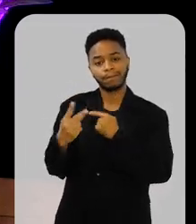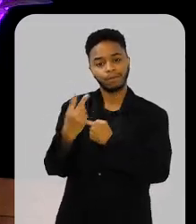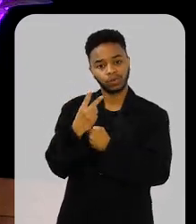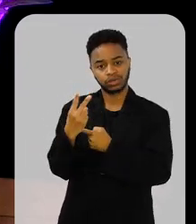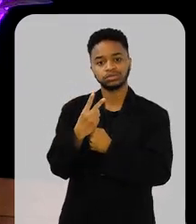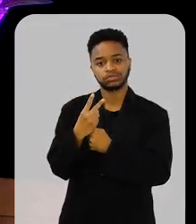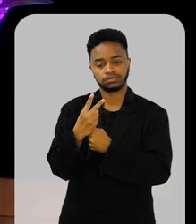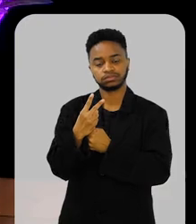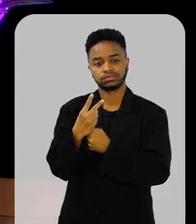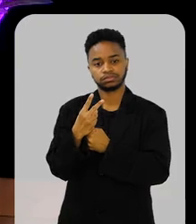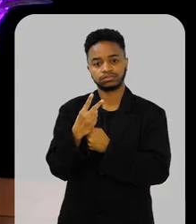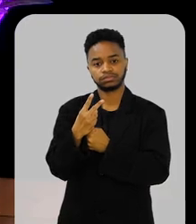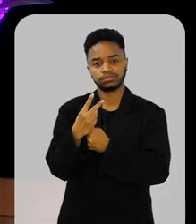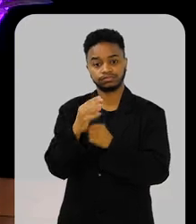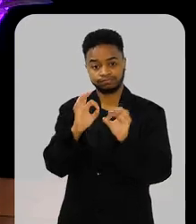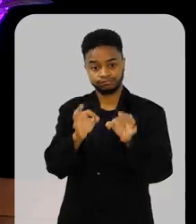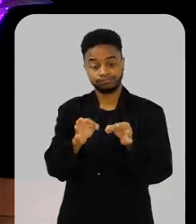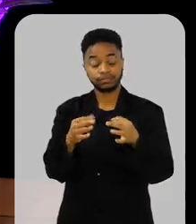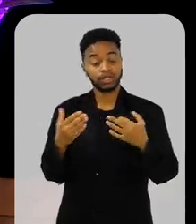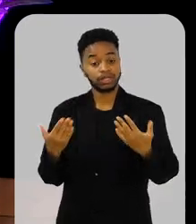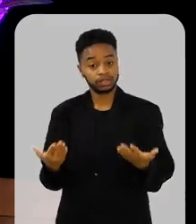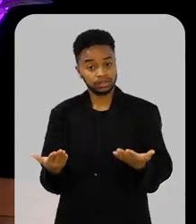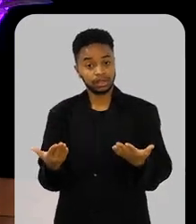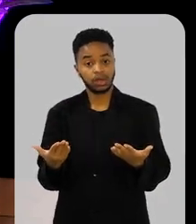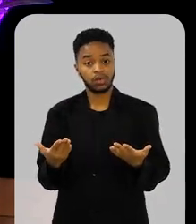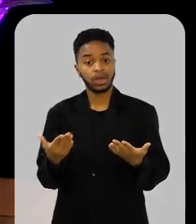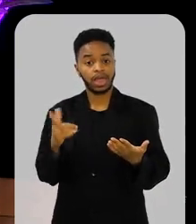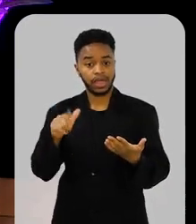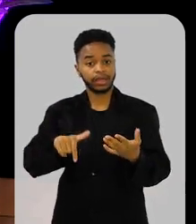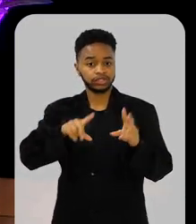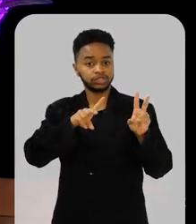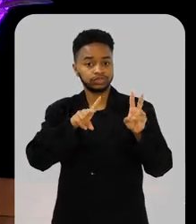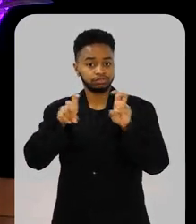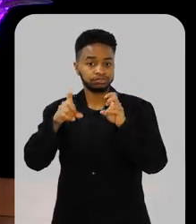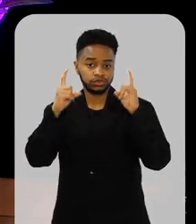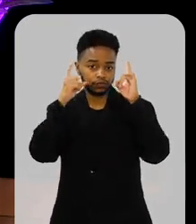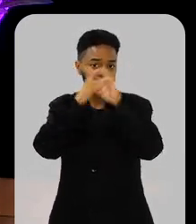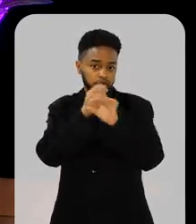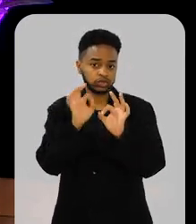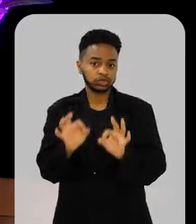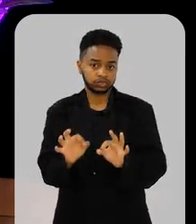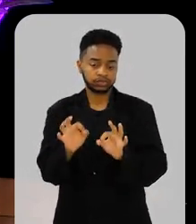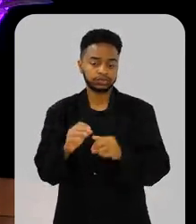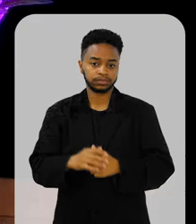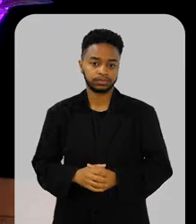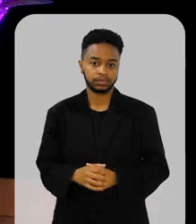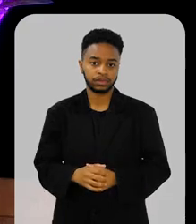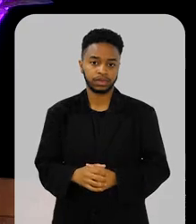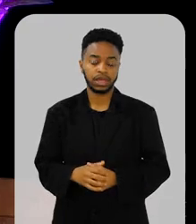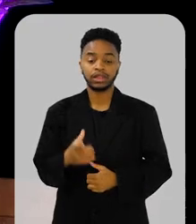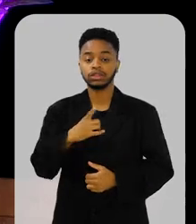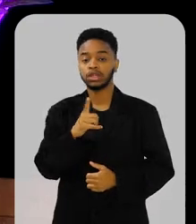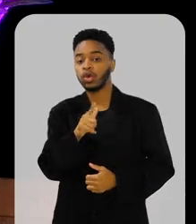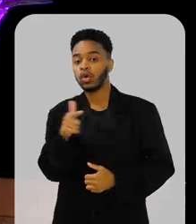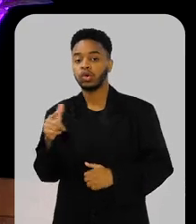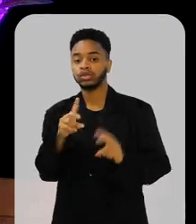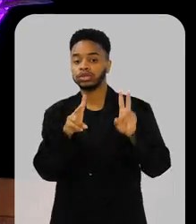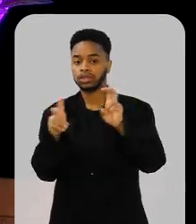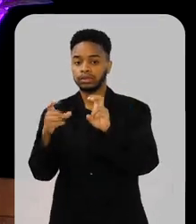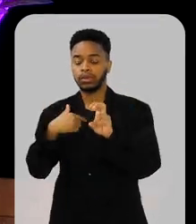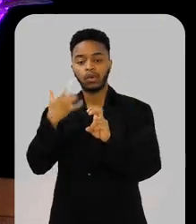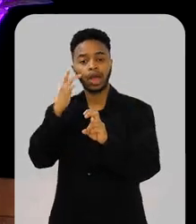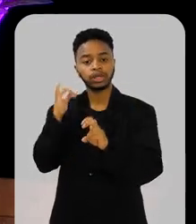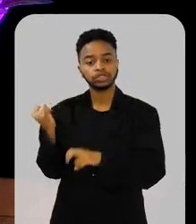é que está protegendo você. Tá? Entendi. Então, essa é uma dificuldade, tá, que nós temos. Uma outra questão que eu